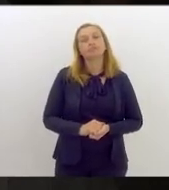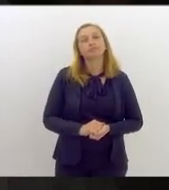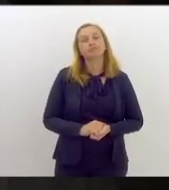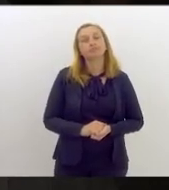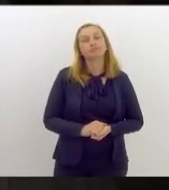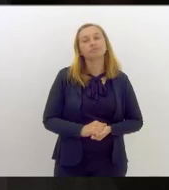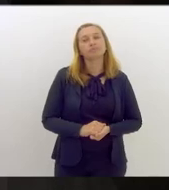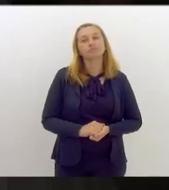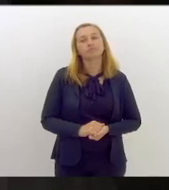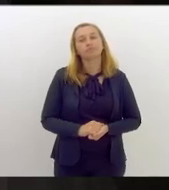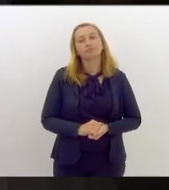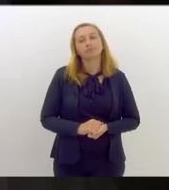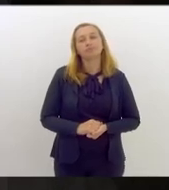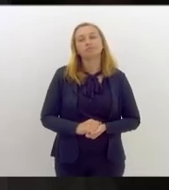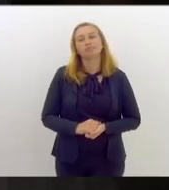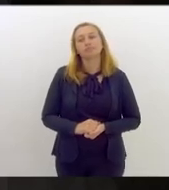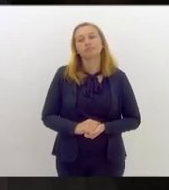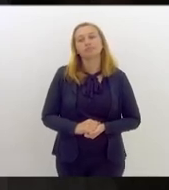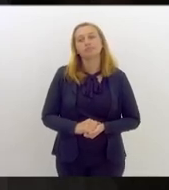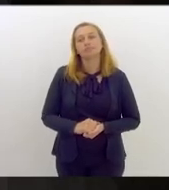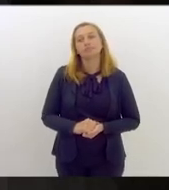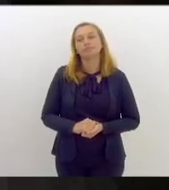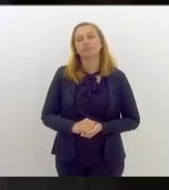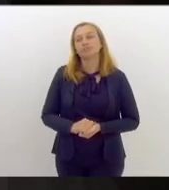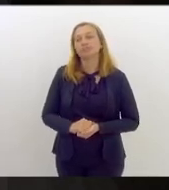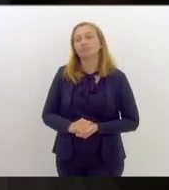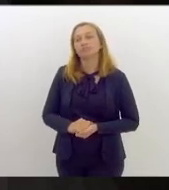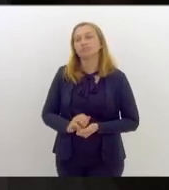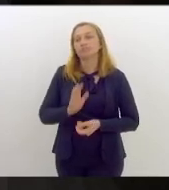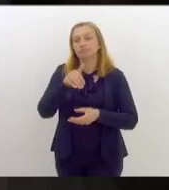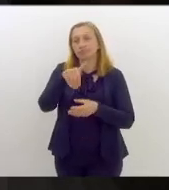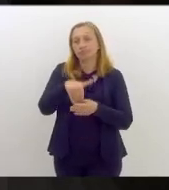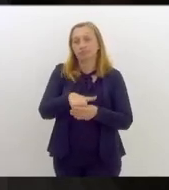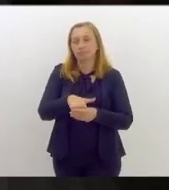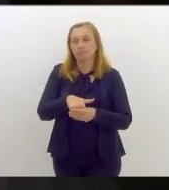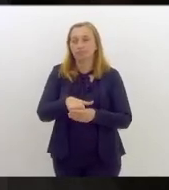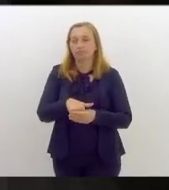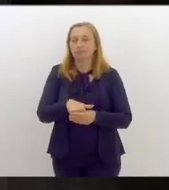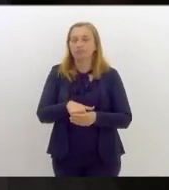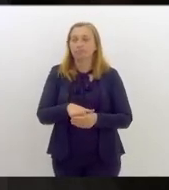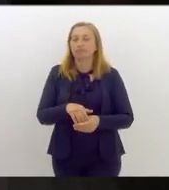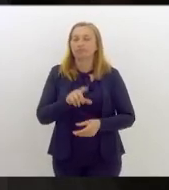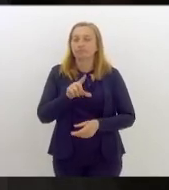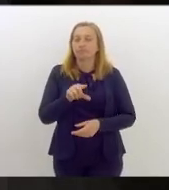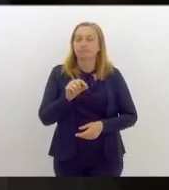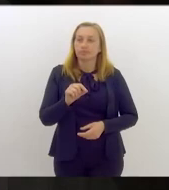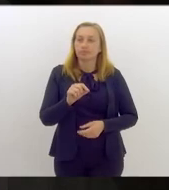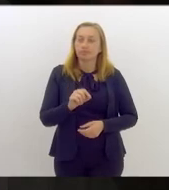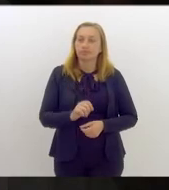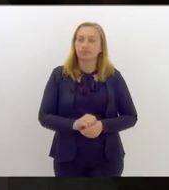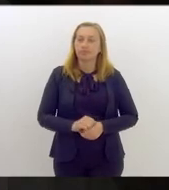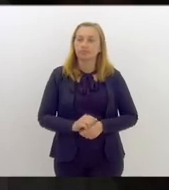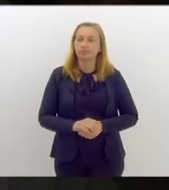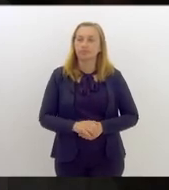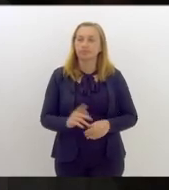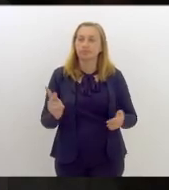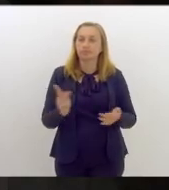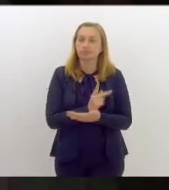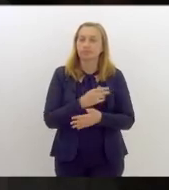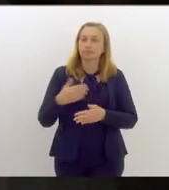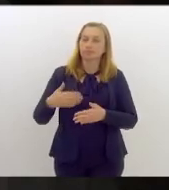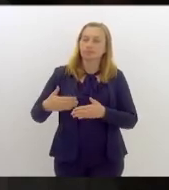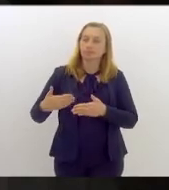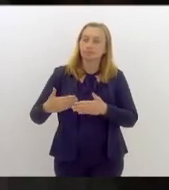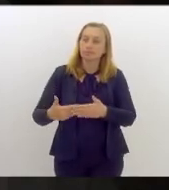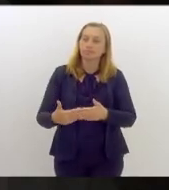federal, e submeteu o voto à decisão do órgão pleno, que acontecerá ao longo